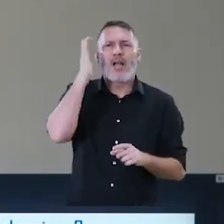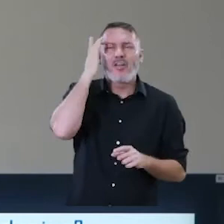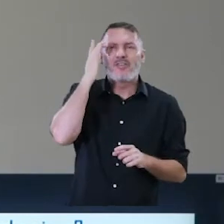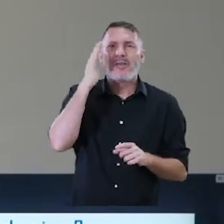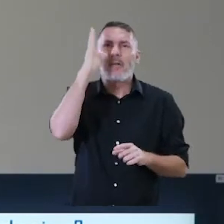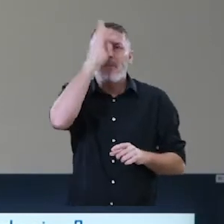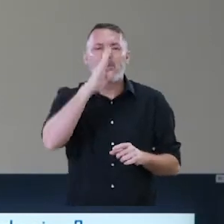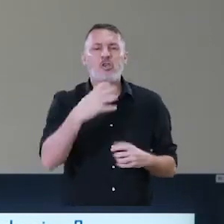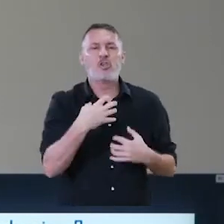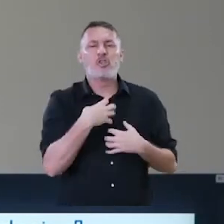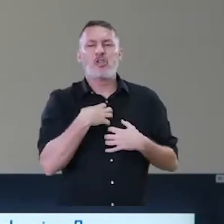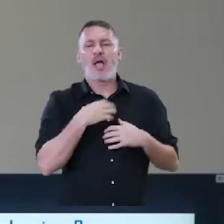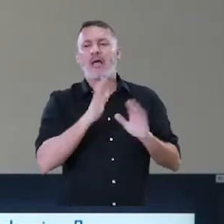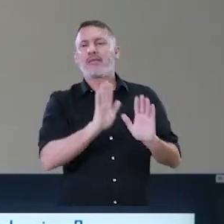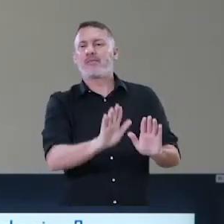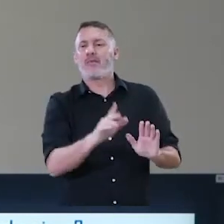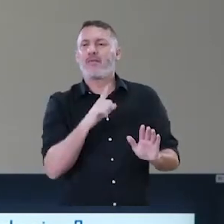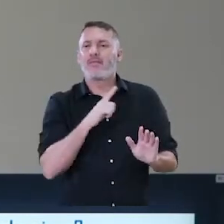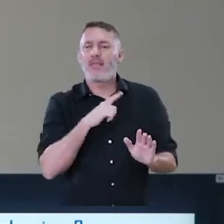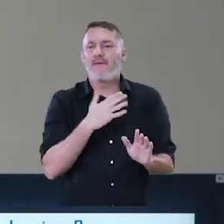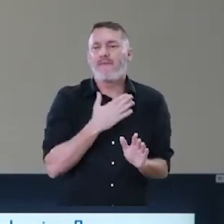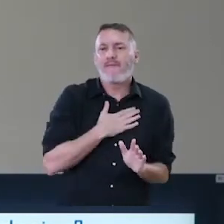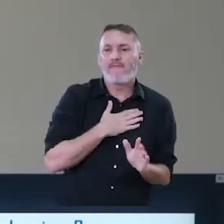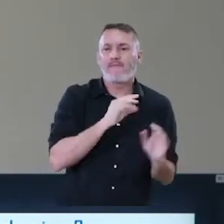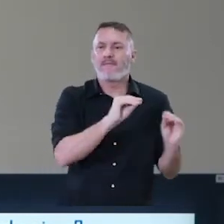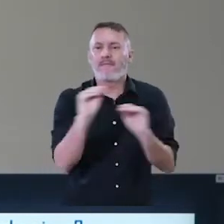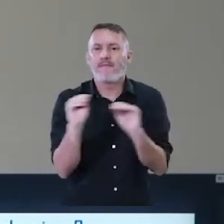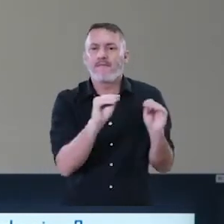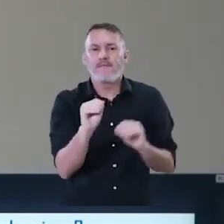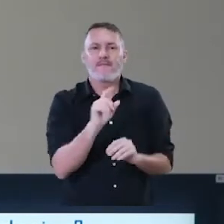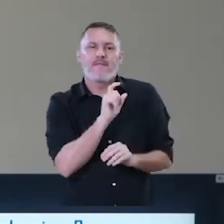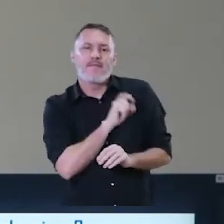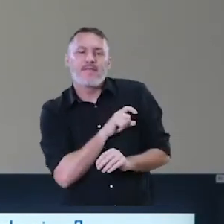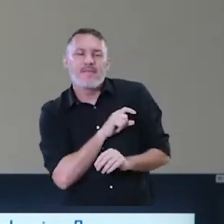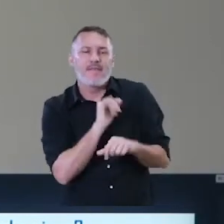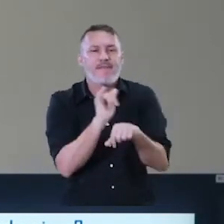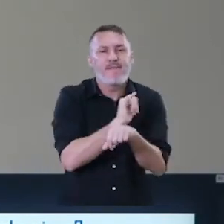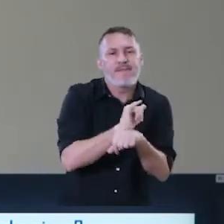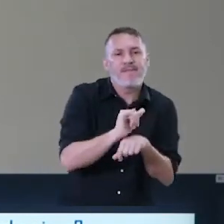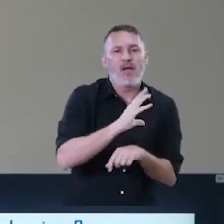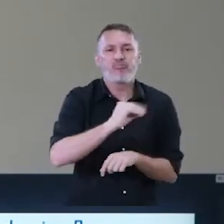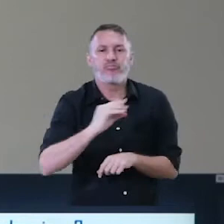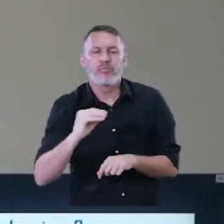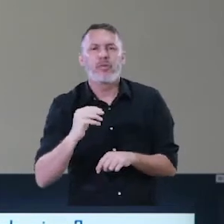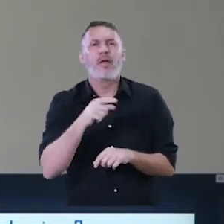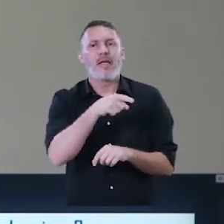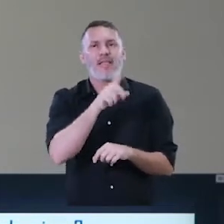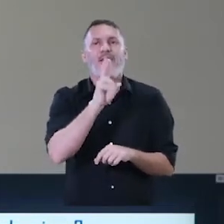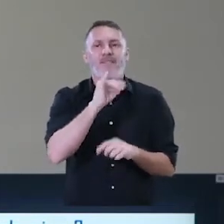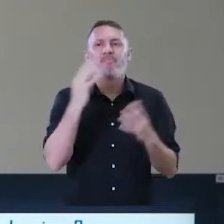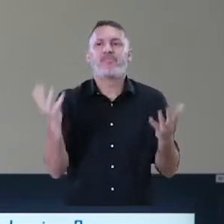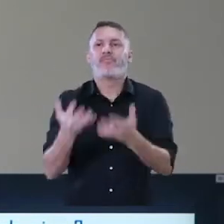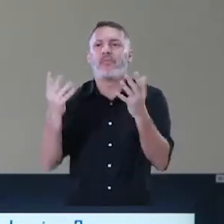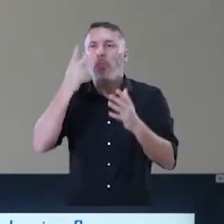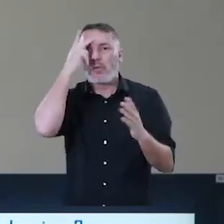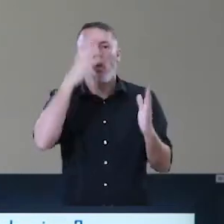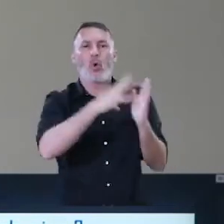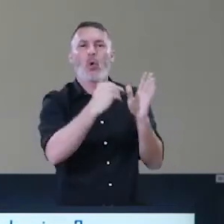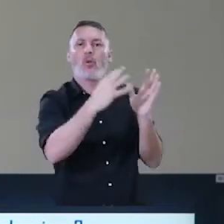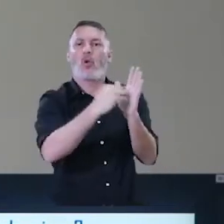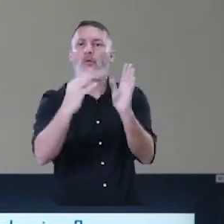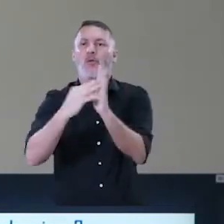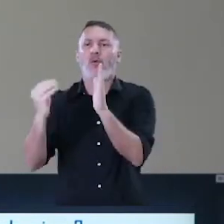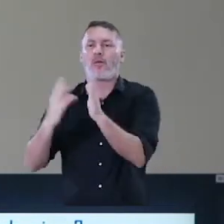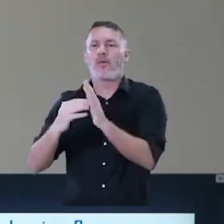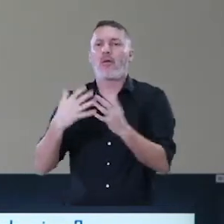o incoerente jeitinho brasileiro, enquanto valor cultural, ele faz o quê? Ele alimenta a corrupção no Brasil. O